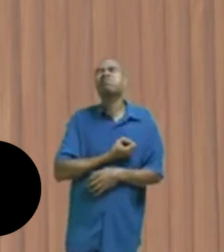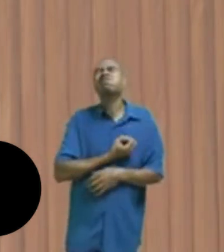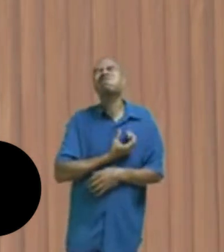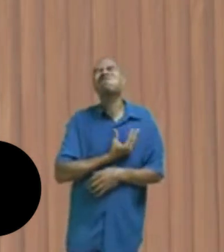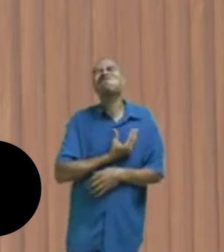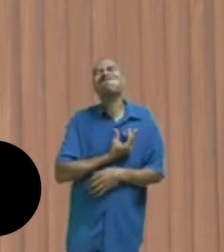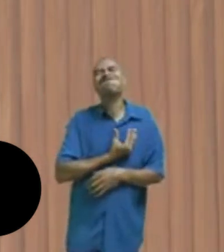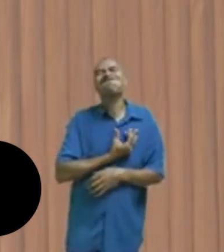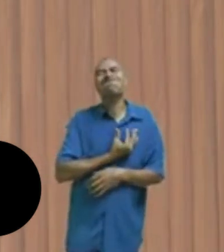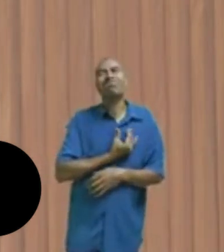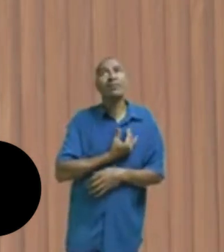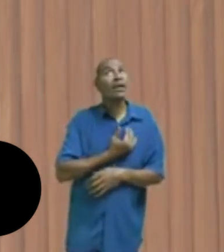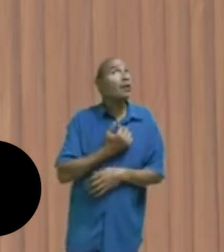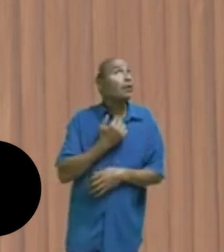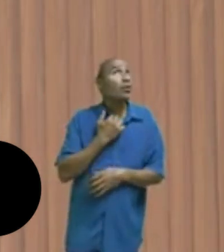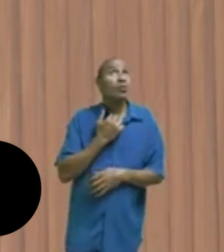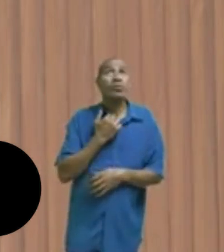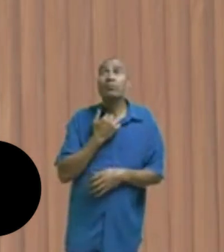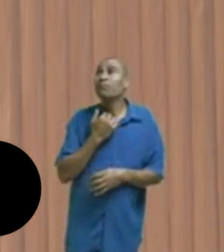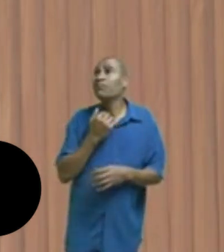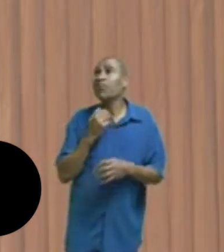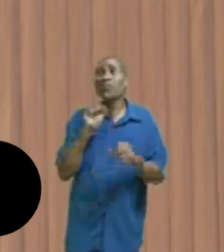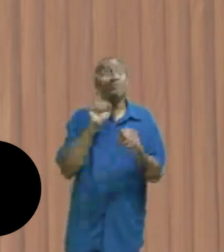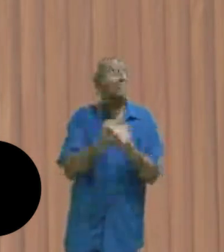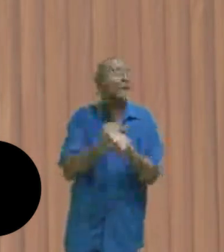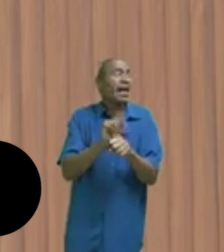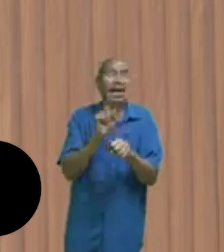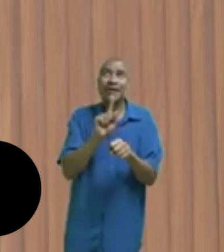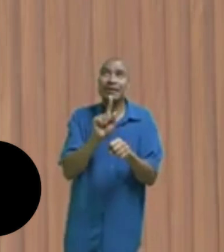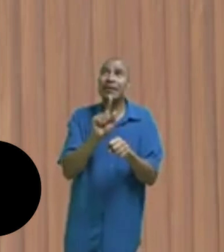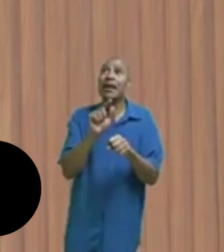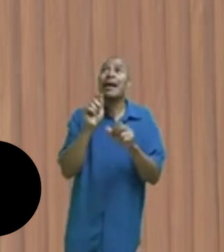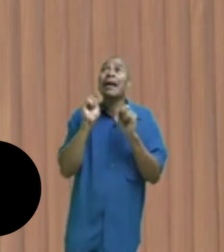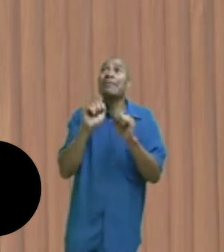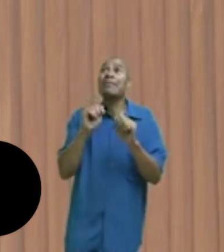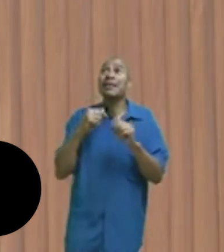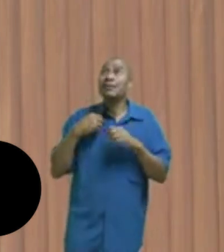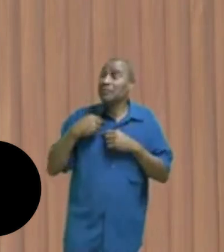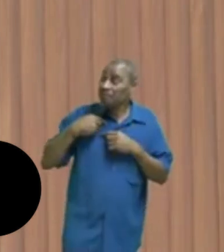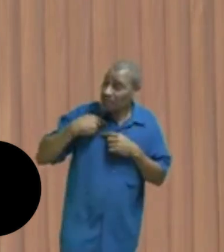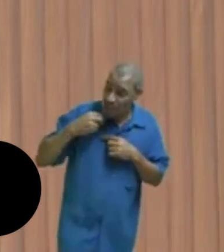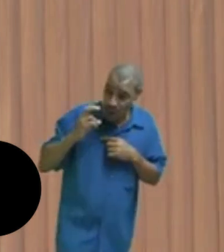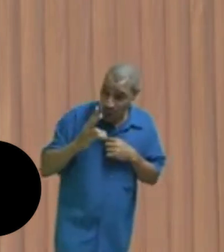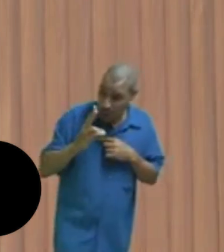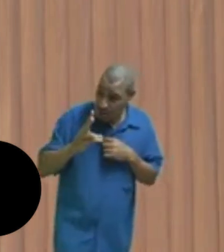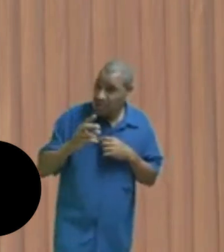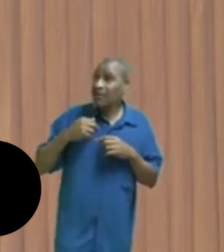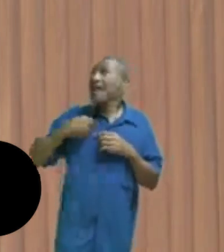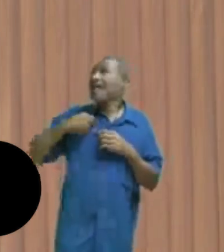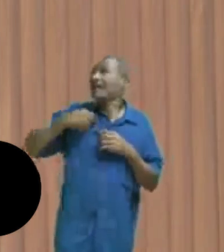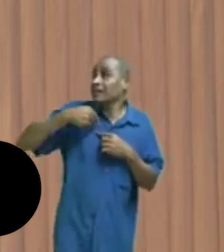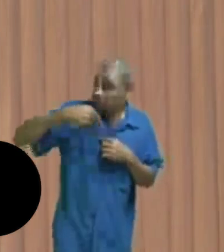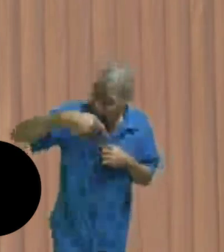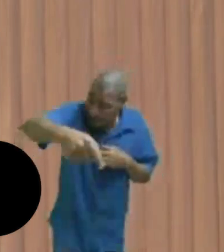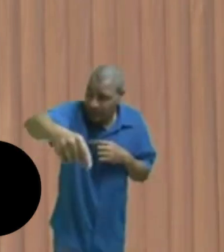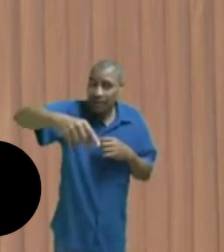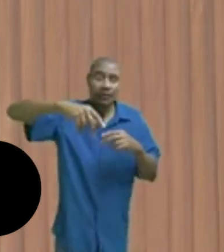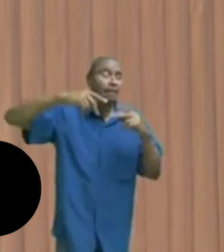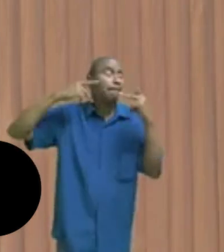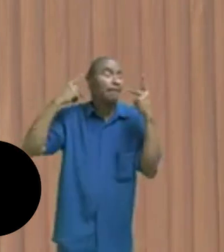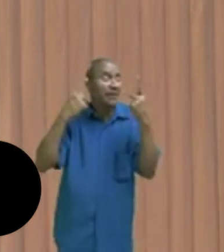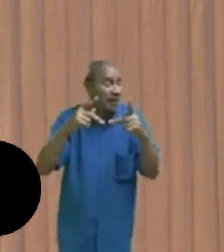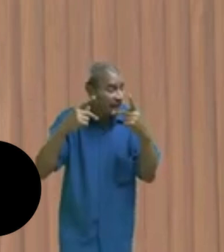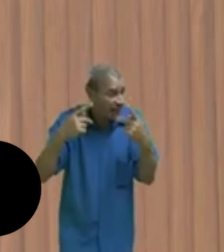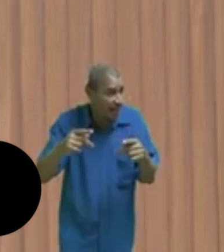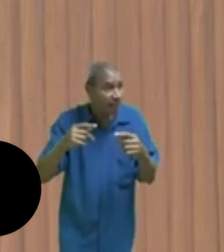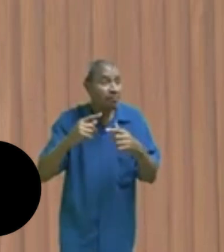posso parar, eu tenho que falar. É mais forte do que eu, é de dentro para fora, é água da